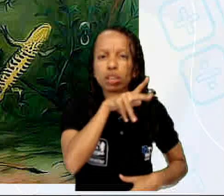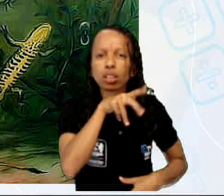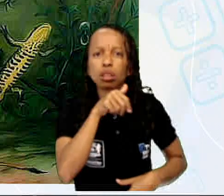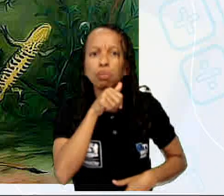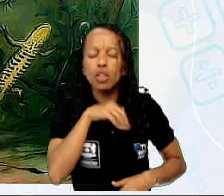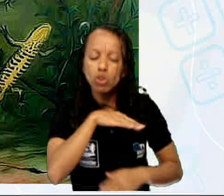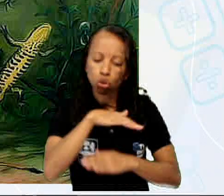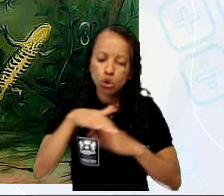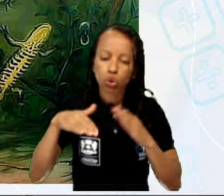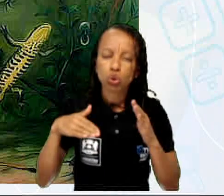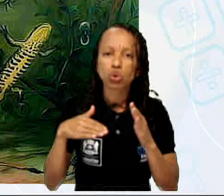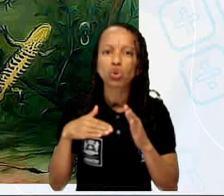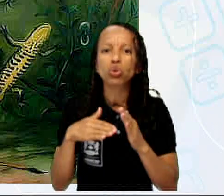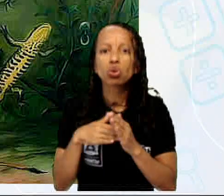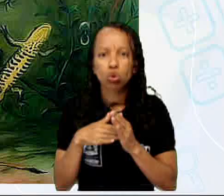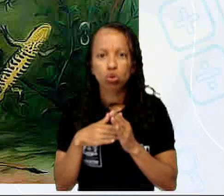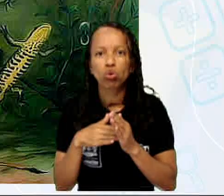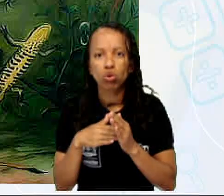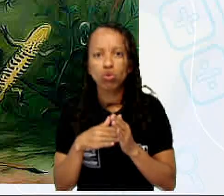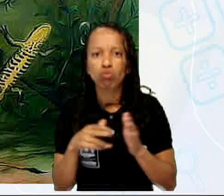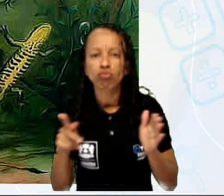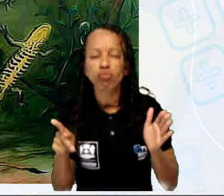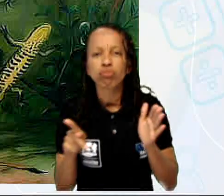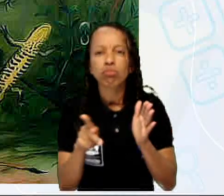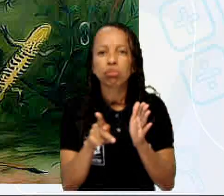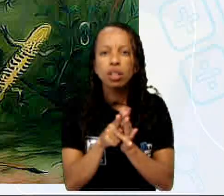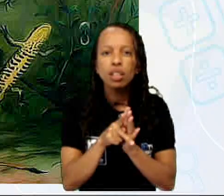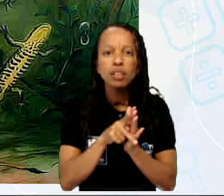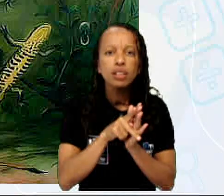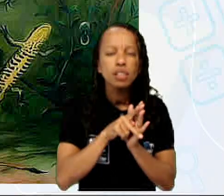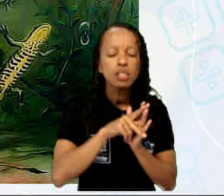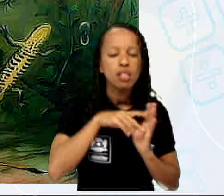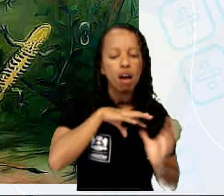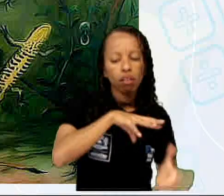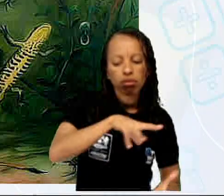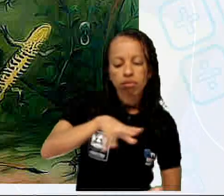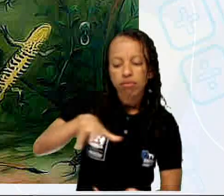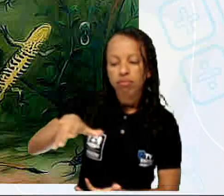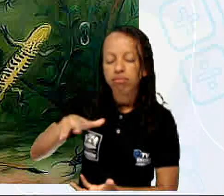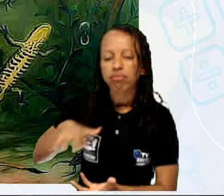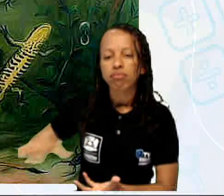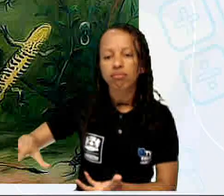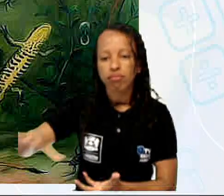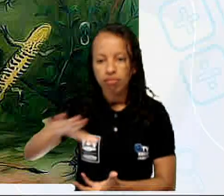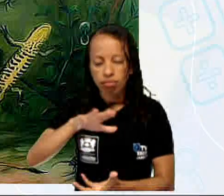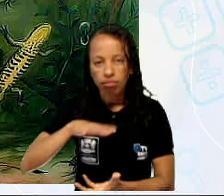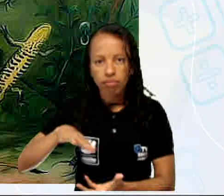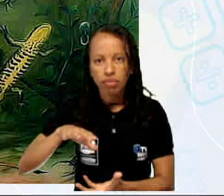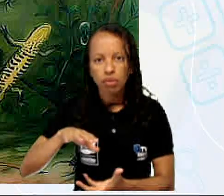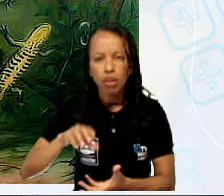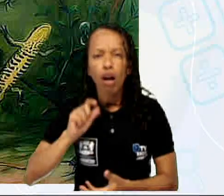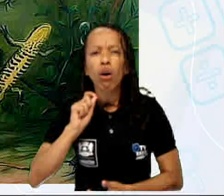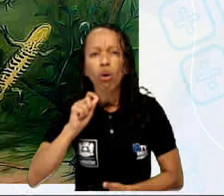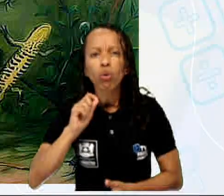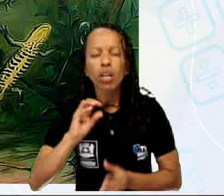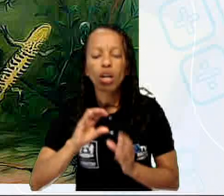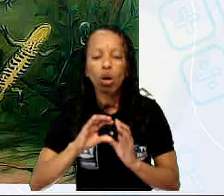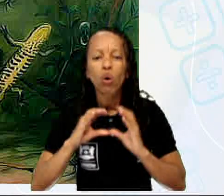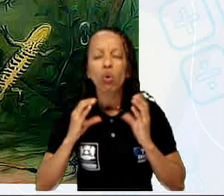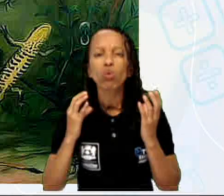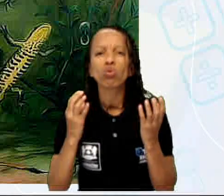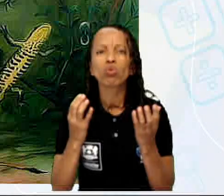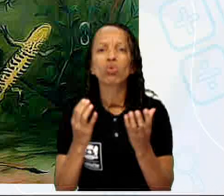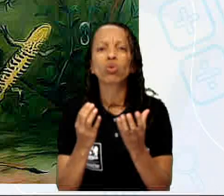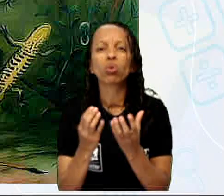eles compõem um ecossistema, que é um conjunto de comunidades que vivem em um